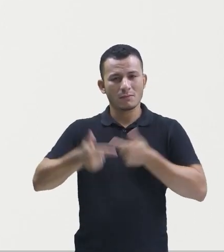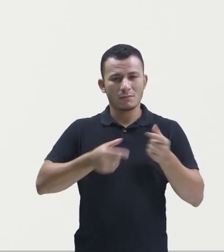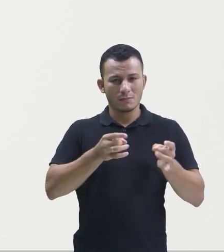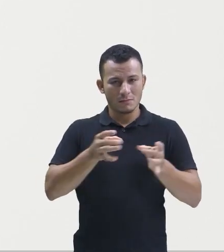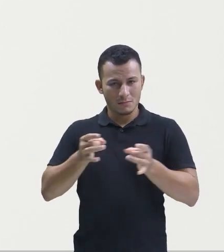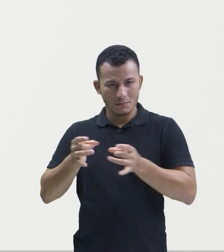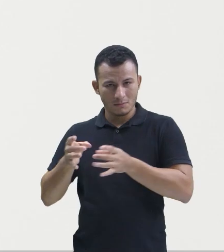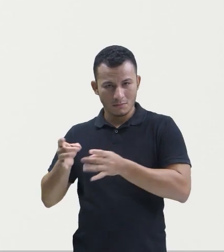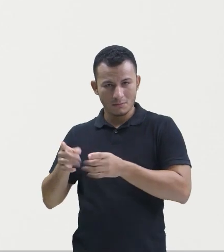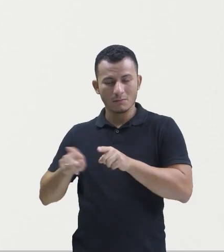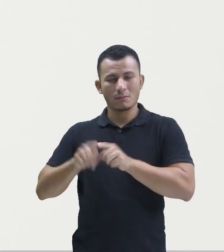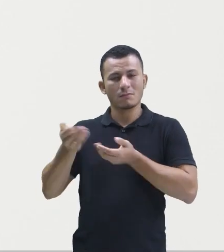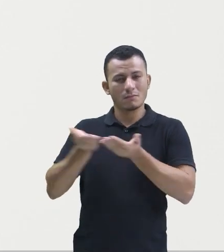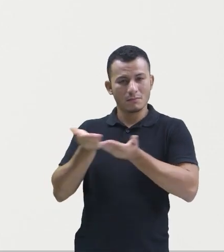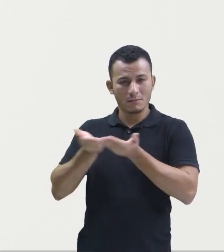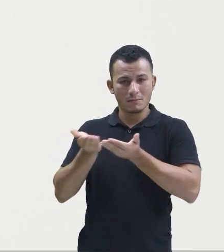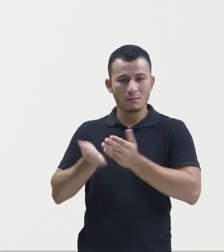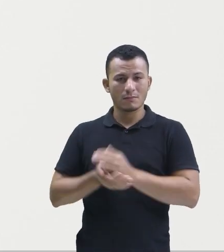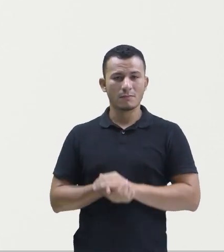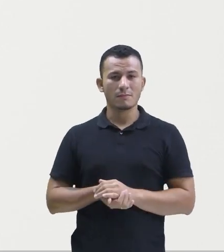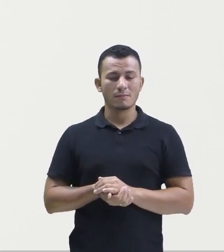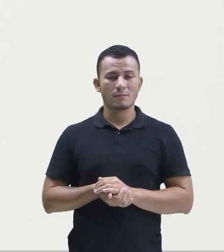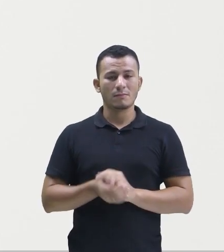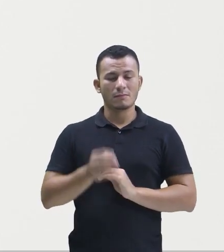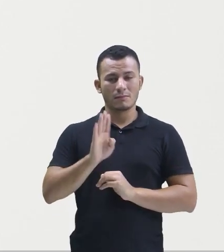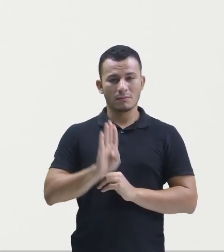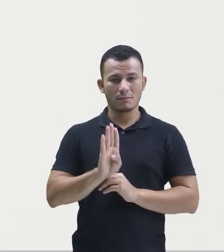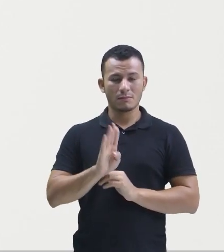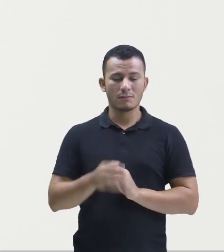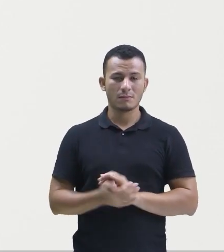de bens e prestação de serviços. B.